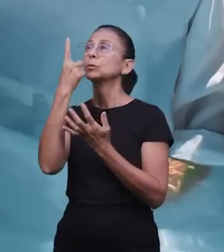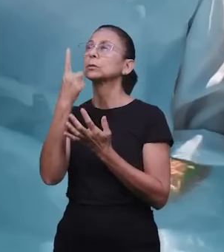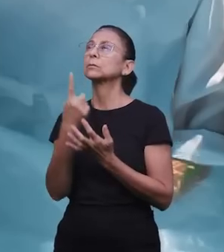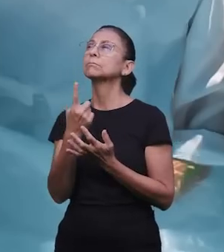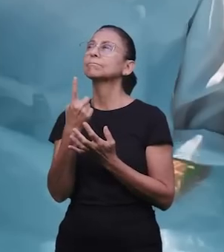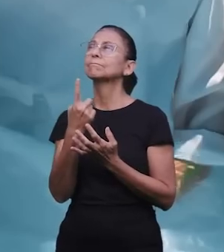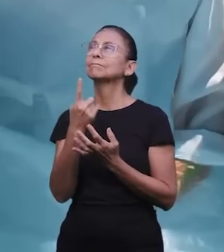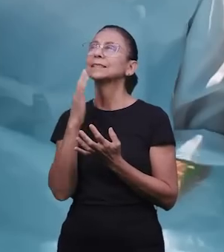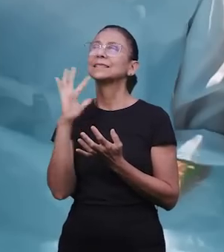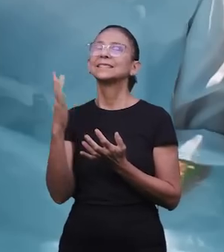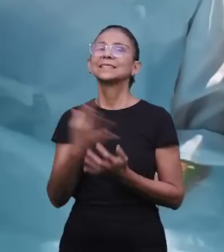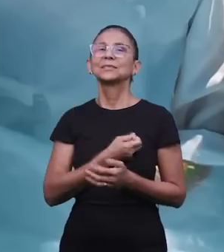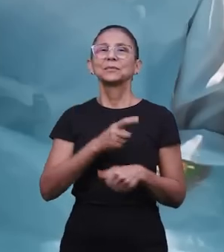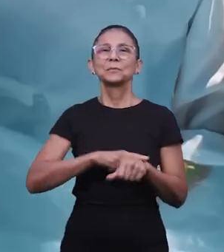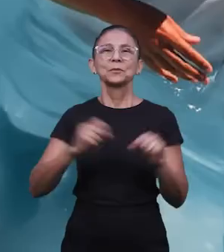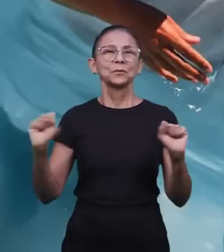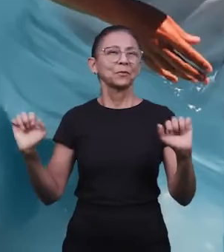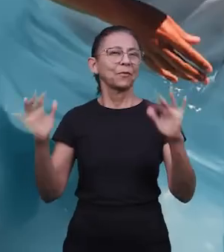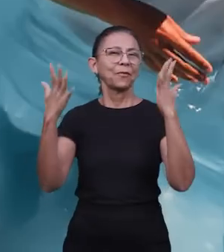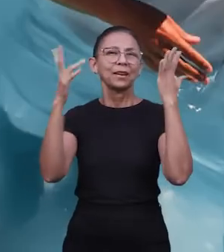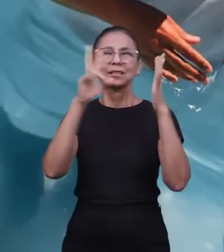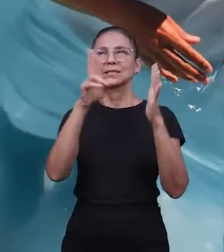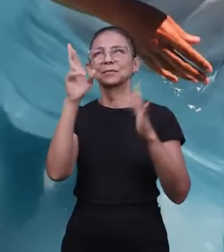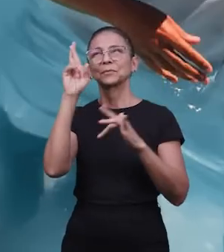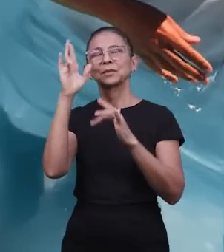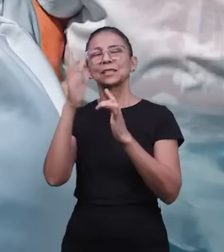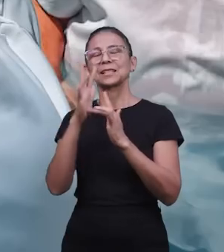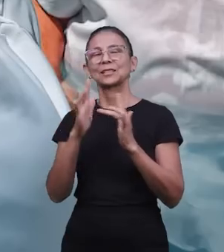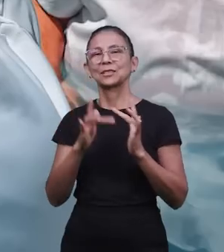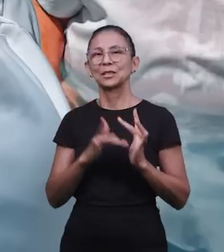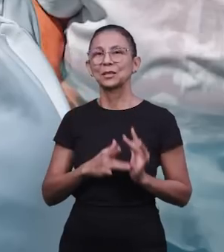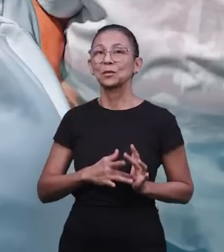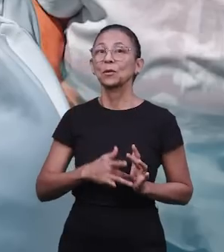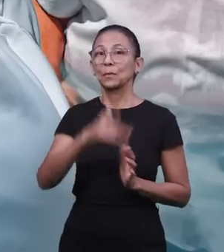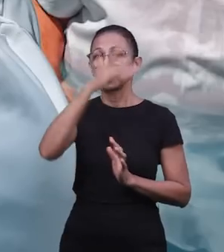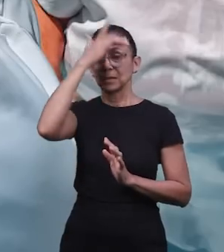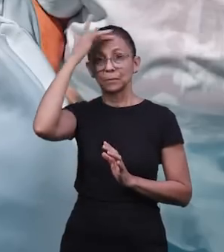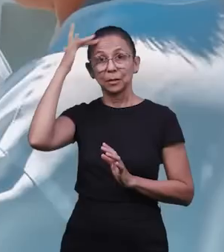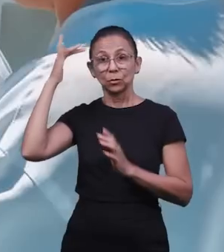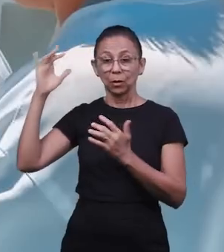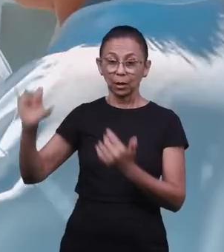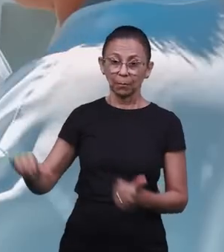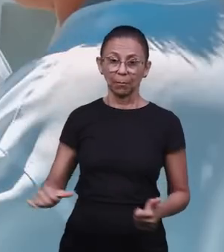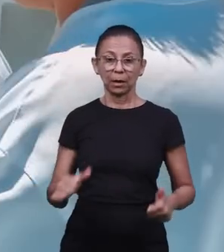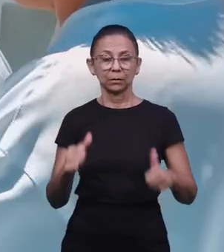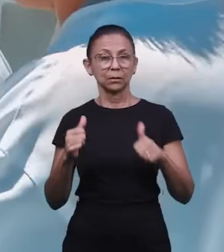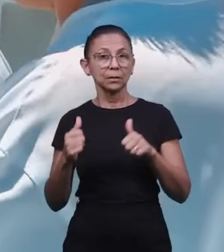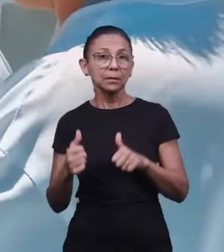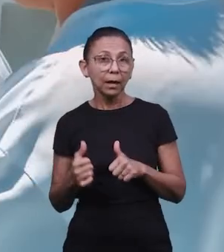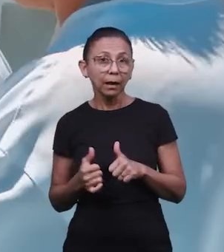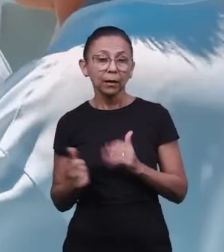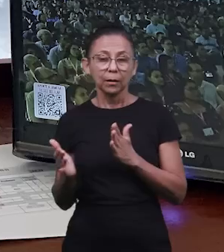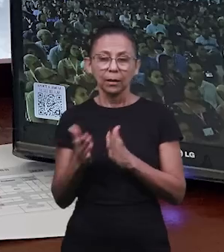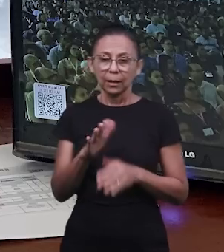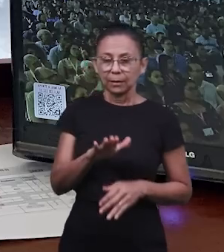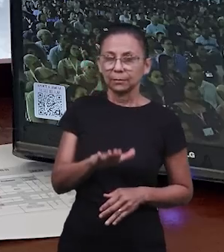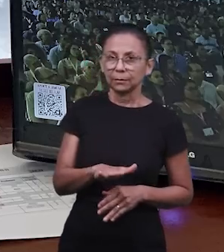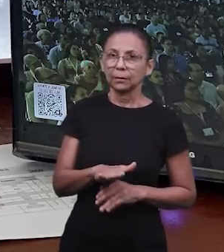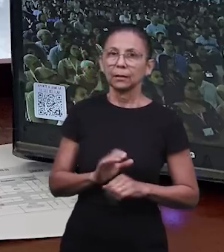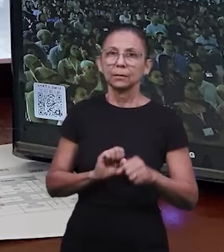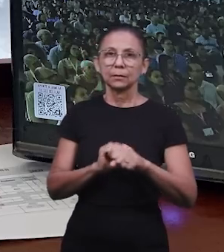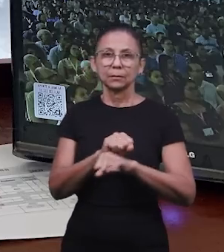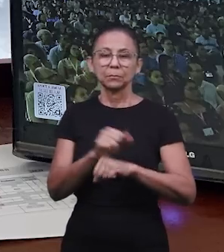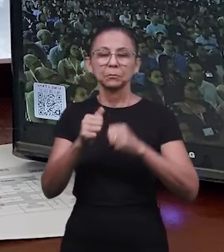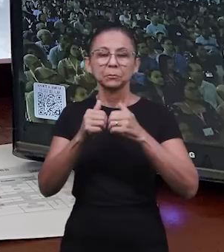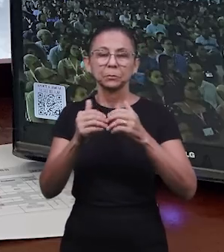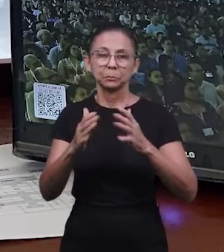único Salvador. Foi um momento de festa, de glorificação ao nome do Senhor pelas vidas que desceram às águas. Na parte da